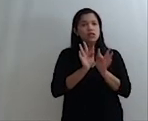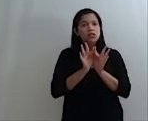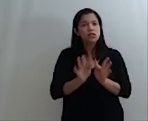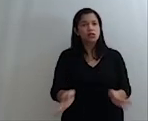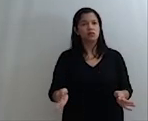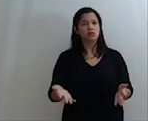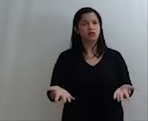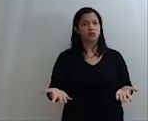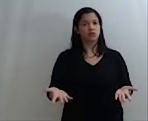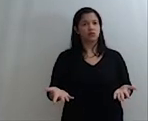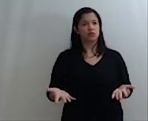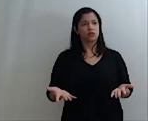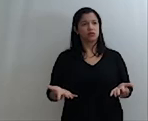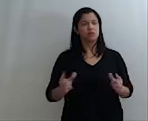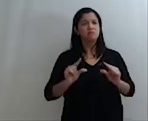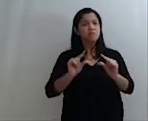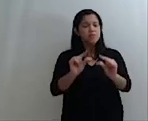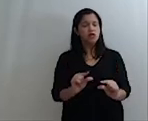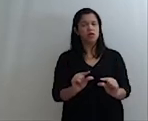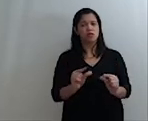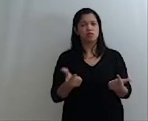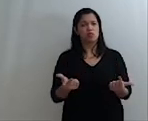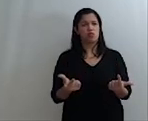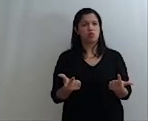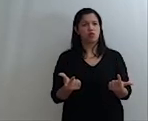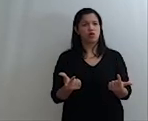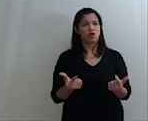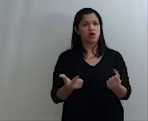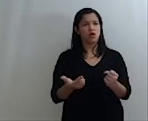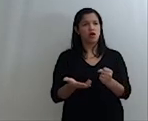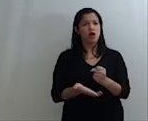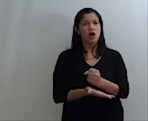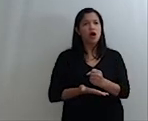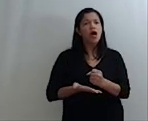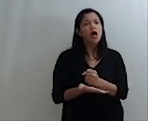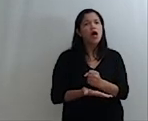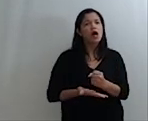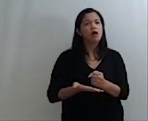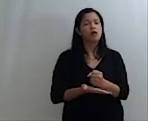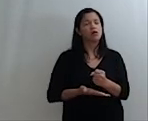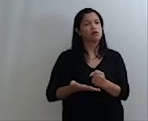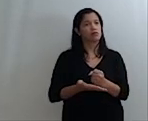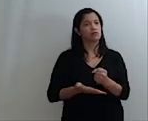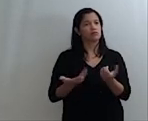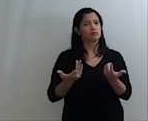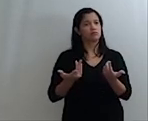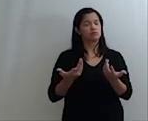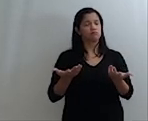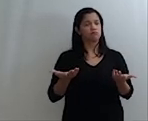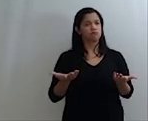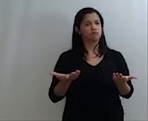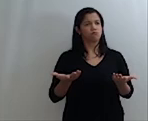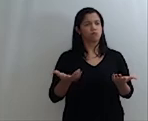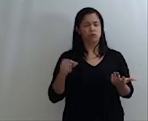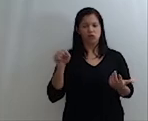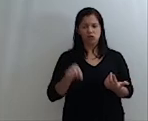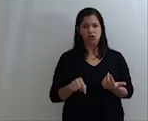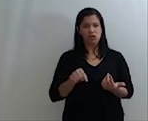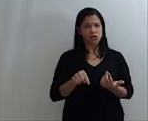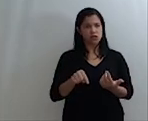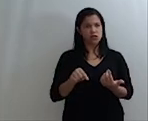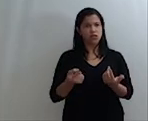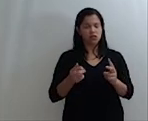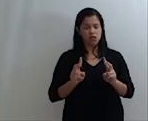eh Amparo epistemológico para mantermos uma condenação como esta deste caso este caso é